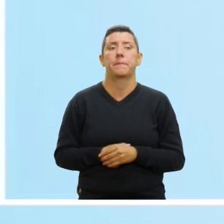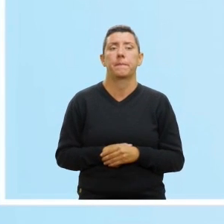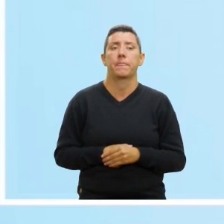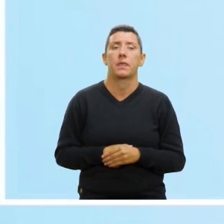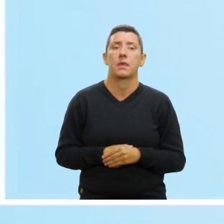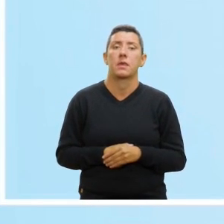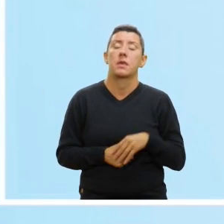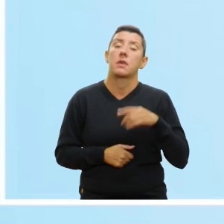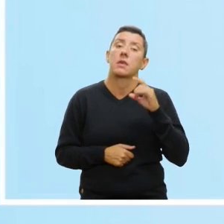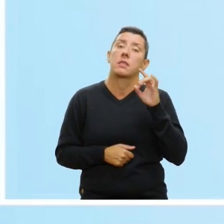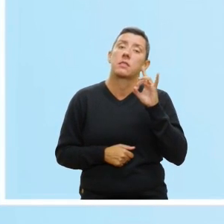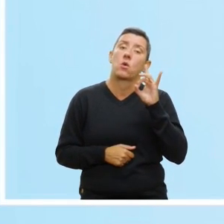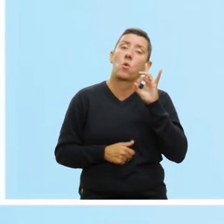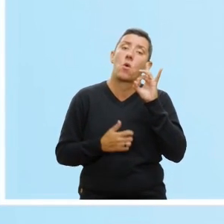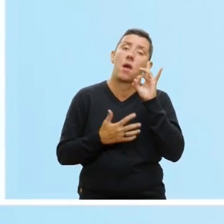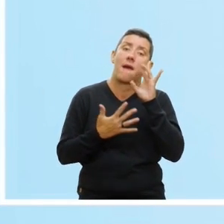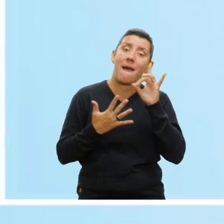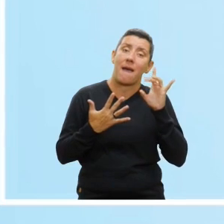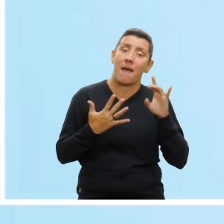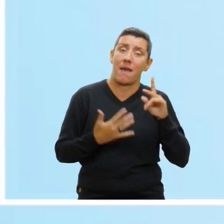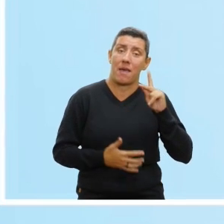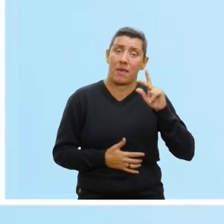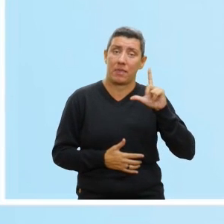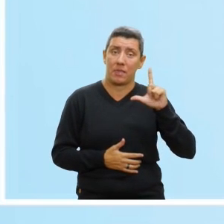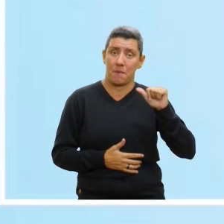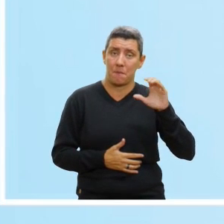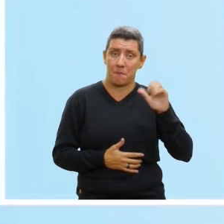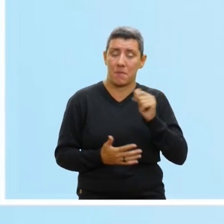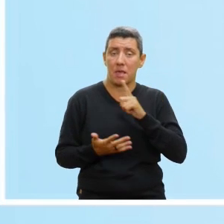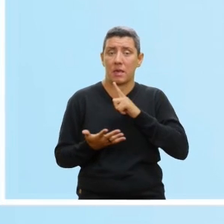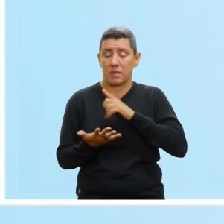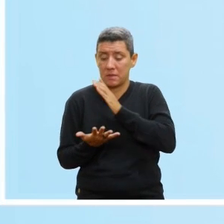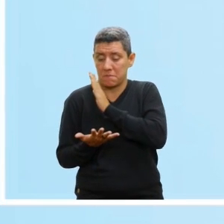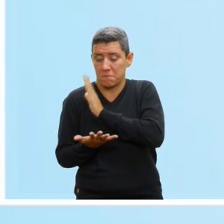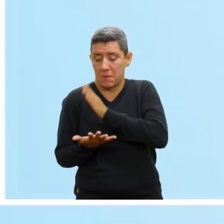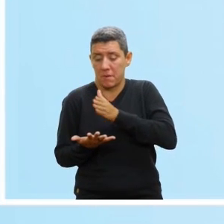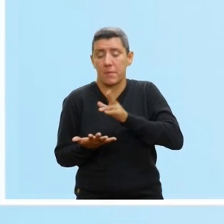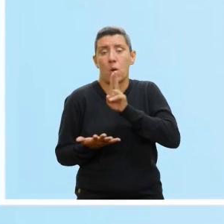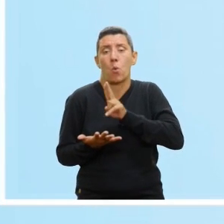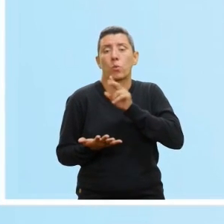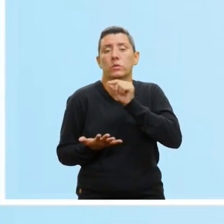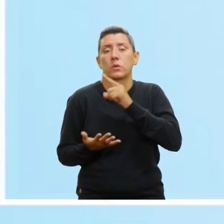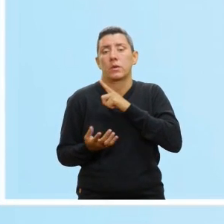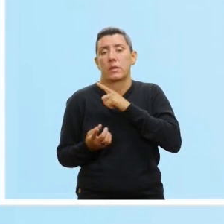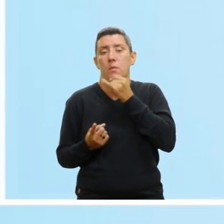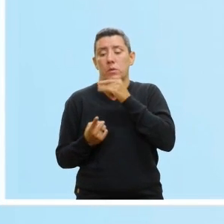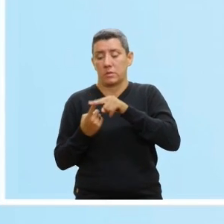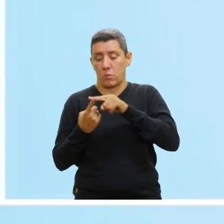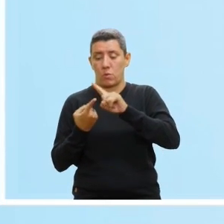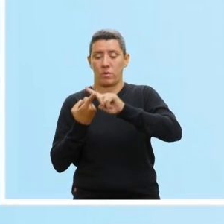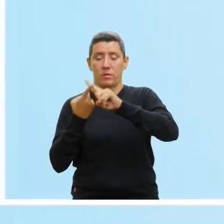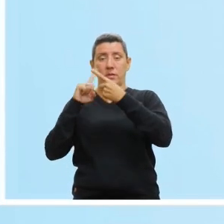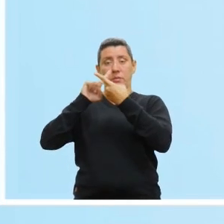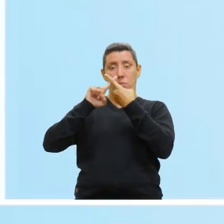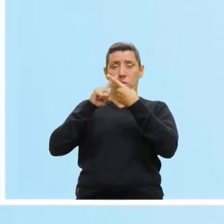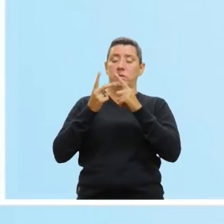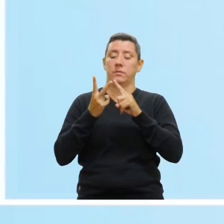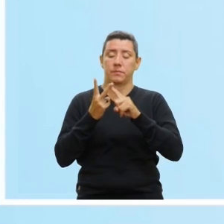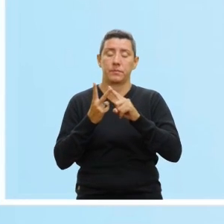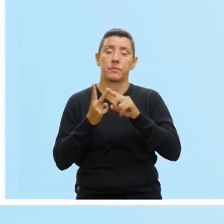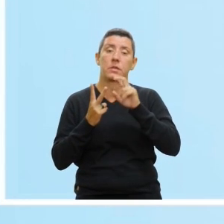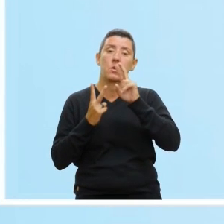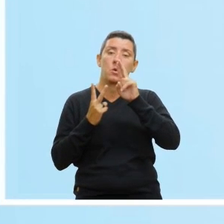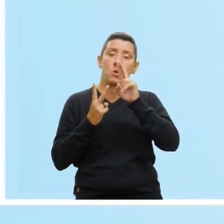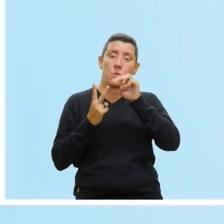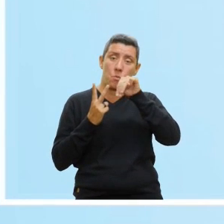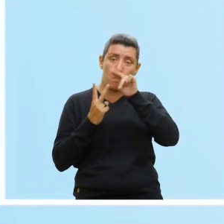possui uma funcionalidade que são as funcionalidades que eu comentei. Então você tem uma placa que é o transponder, você tem uma outra placa que é o MUX, você